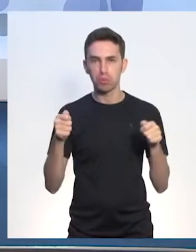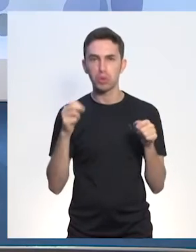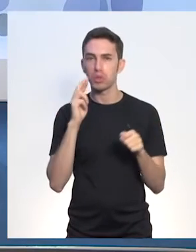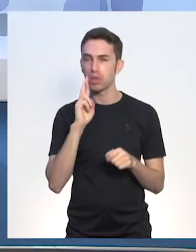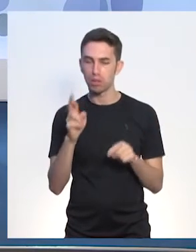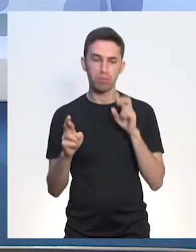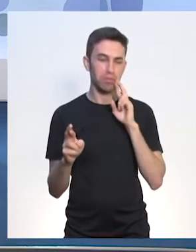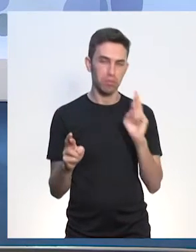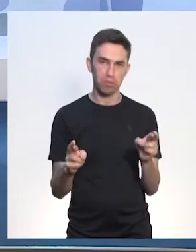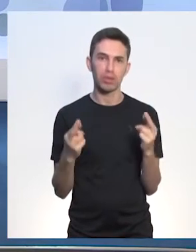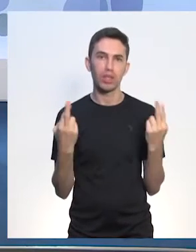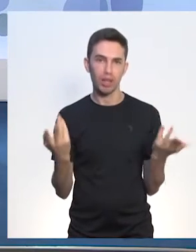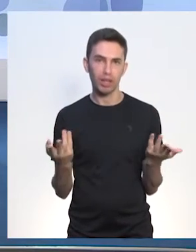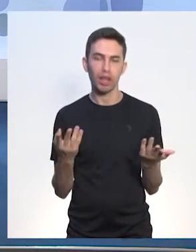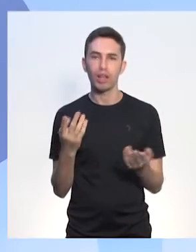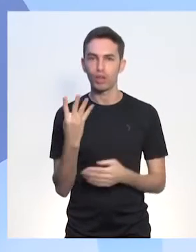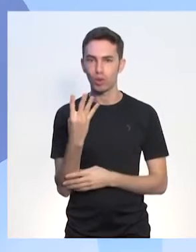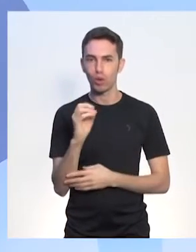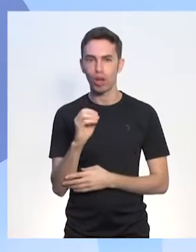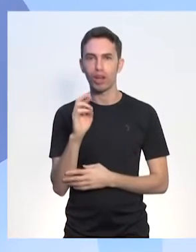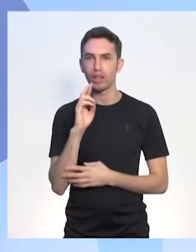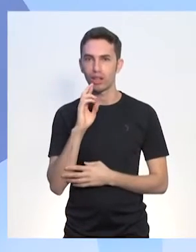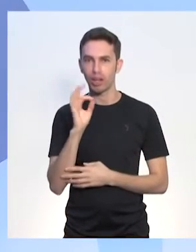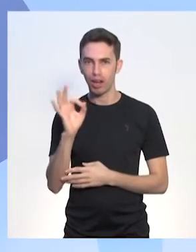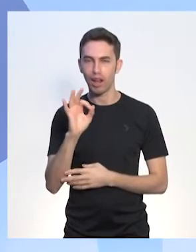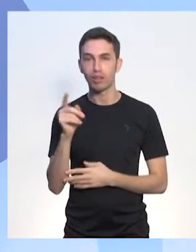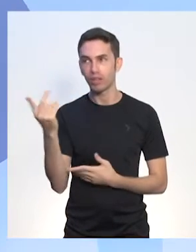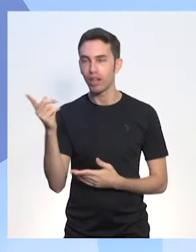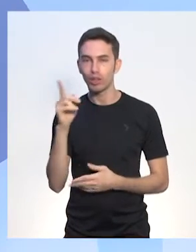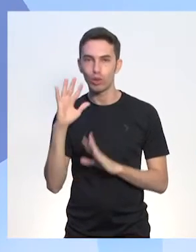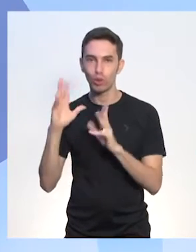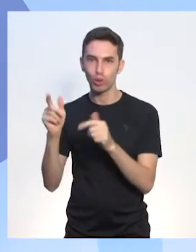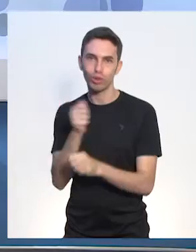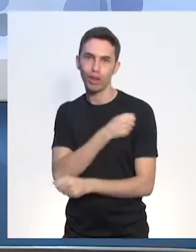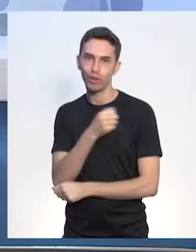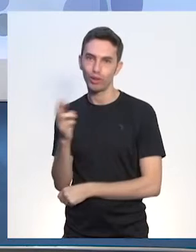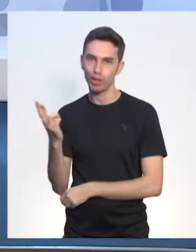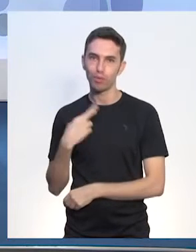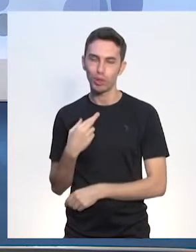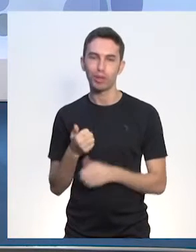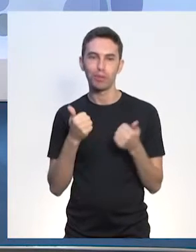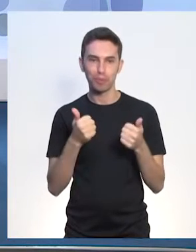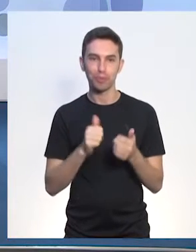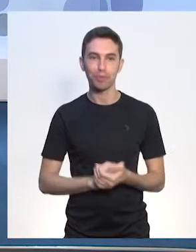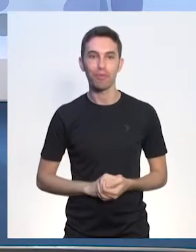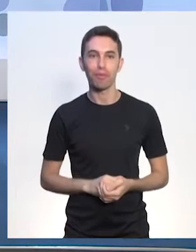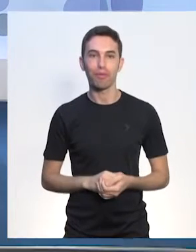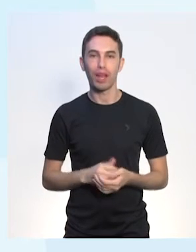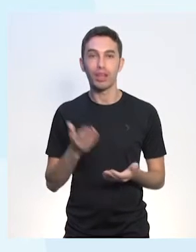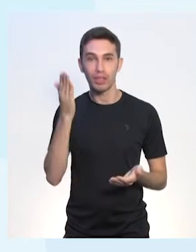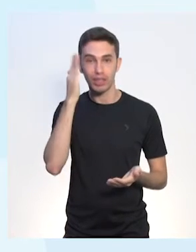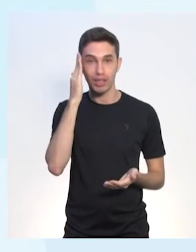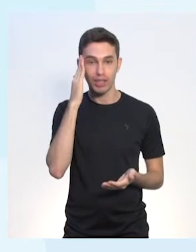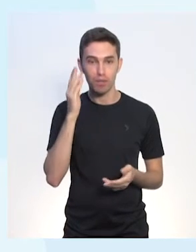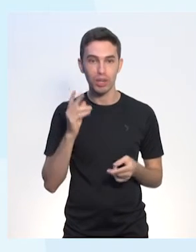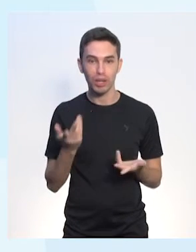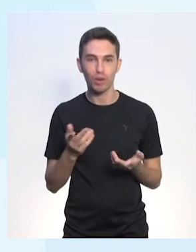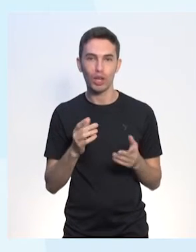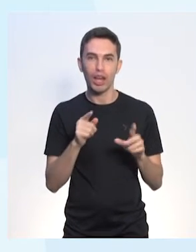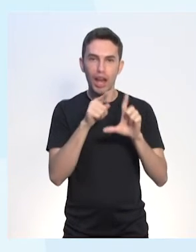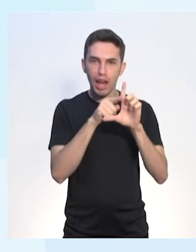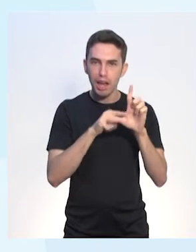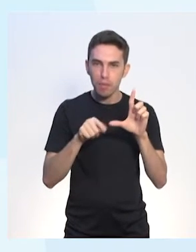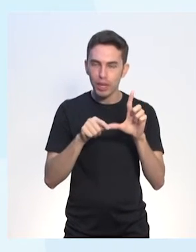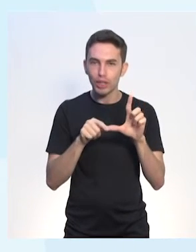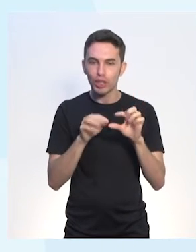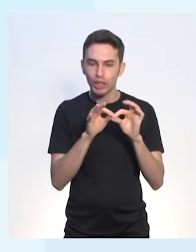aí no chat, não foi? Bem respondido, por sinal. Muitos. Legal. É isso aí. Então, a gente já sabe que o valor da medida